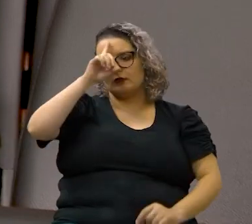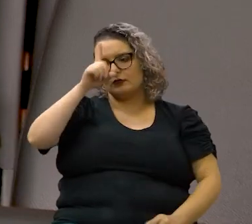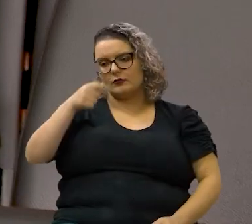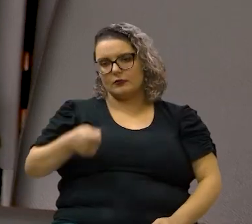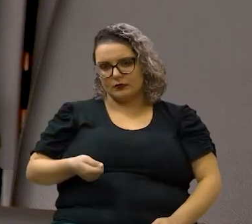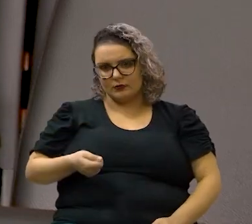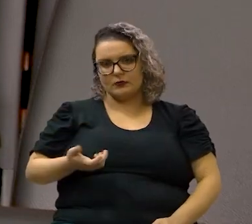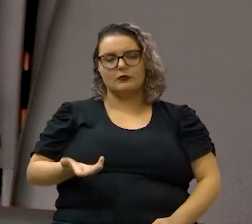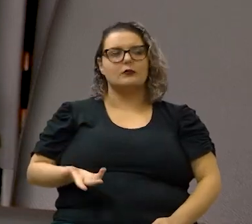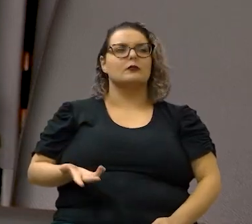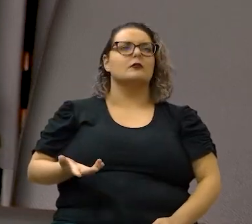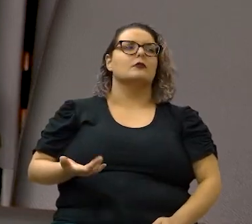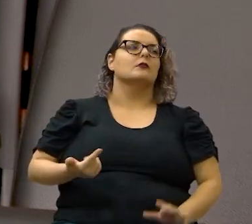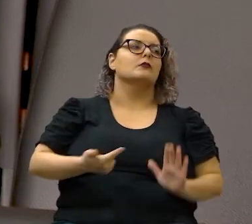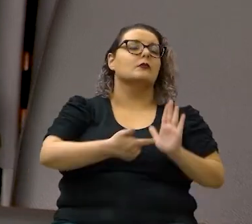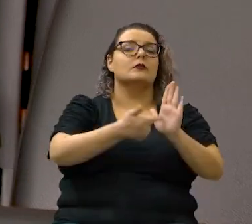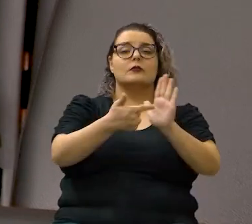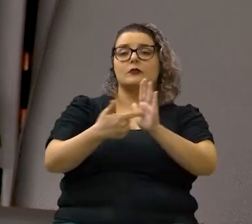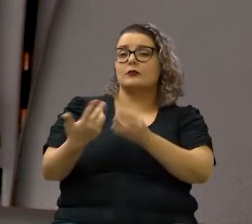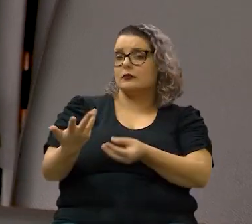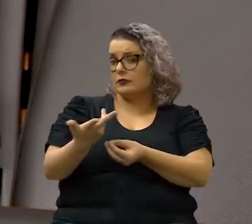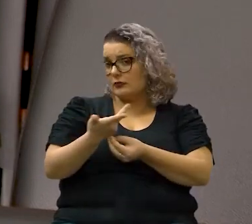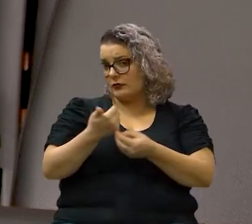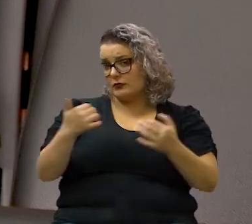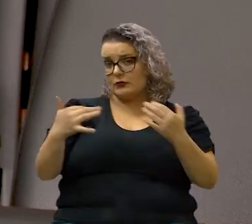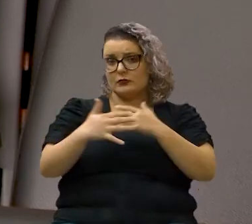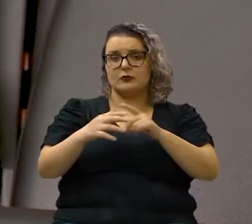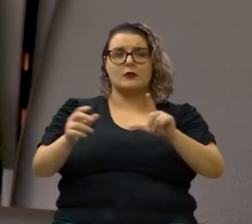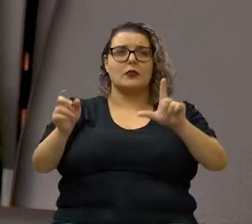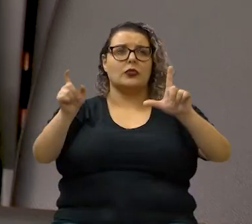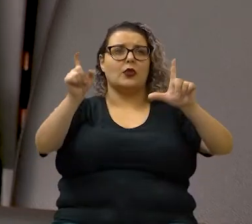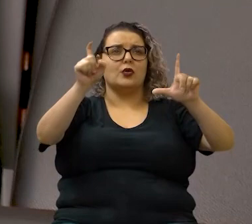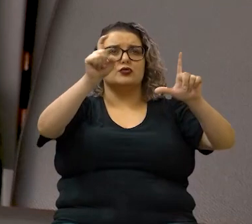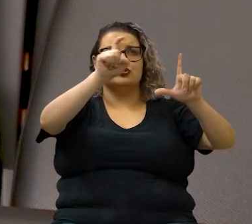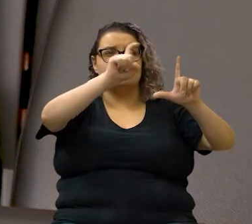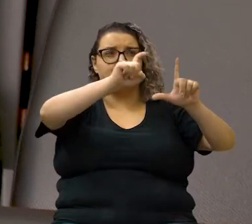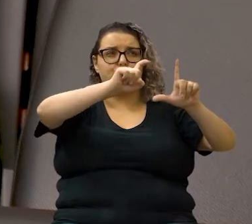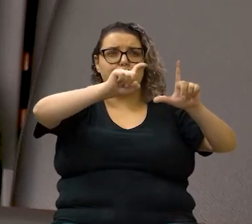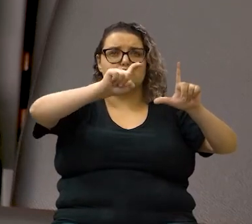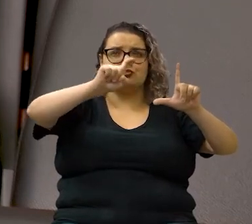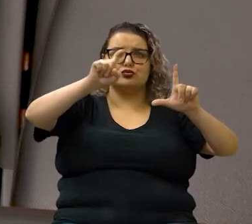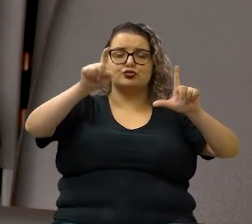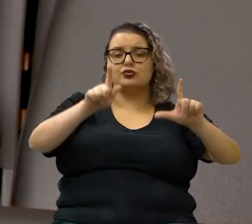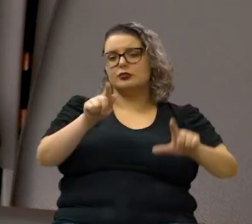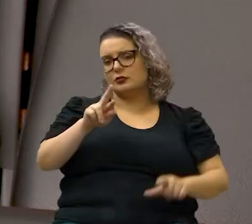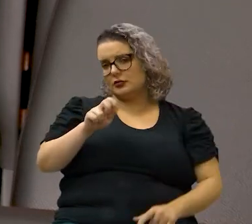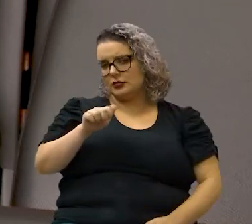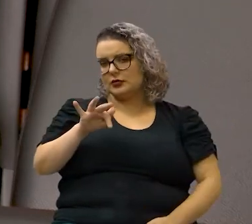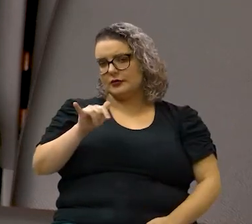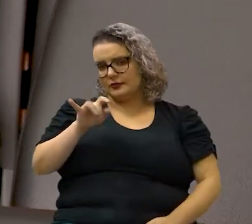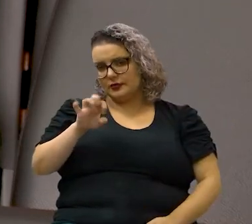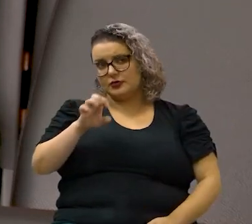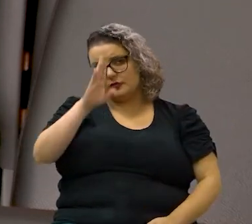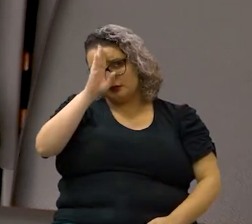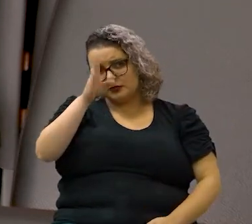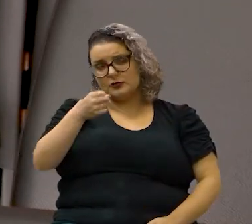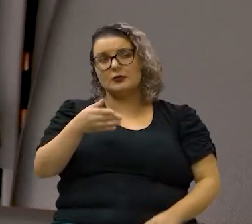dono, para a exposição da arte urbana. O grafite é a principal manifestação, mas existem